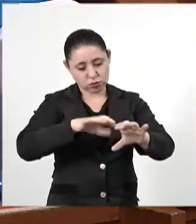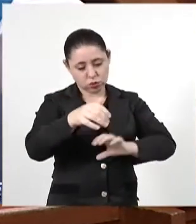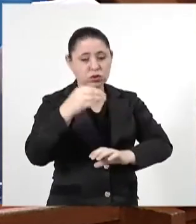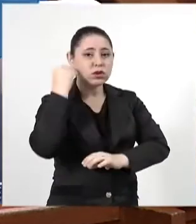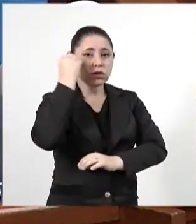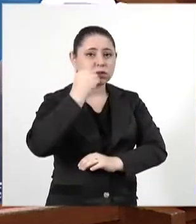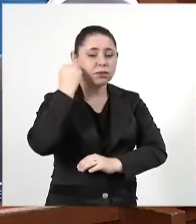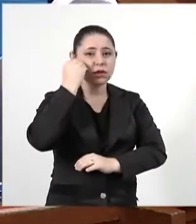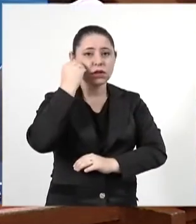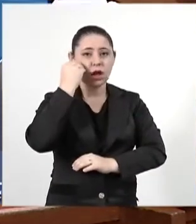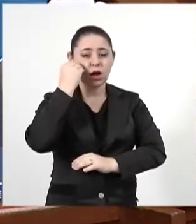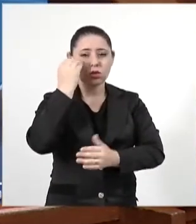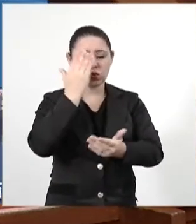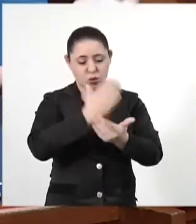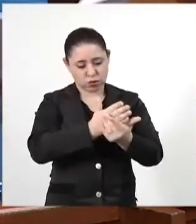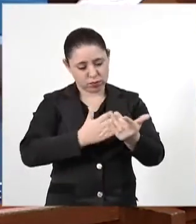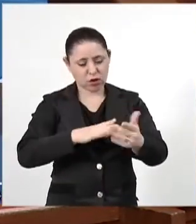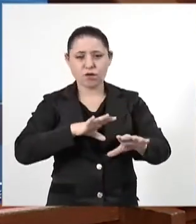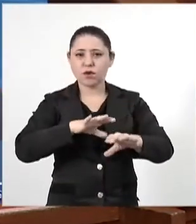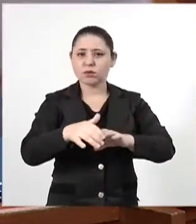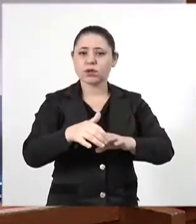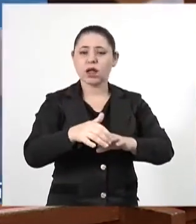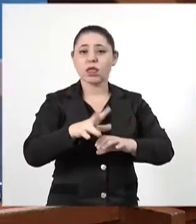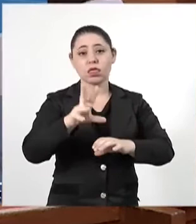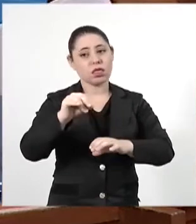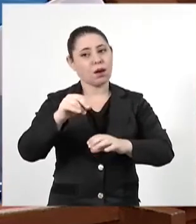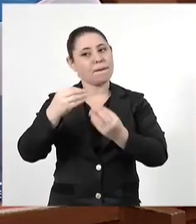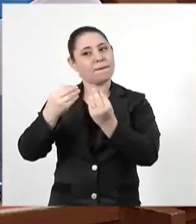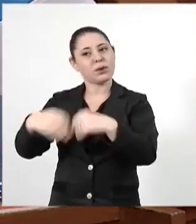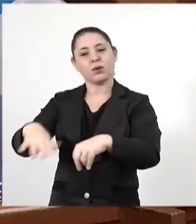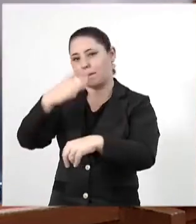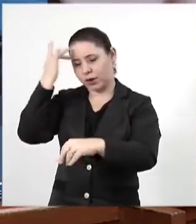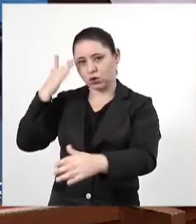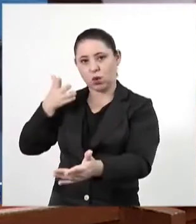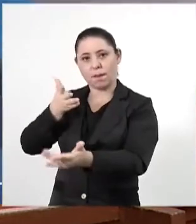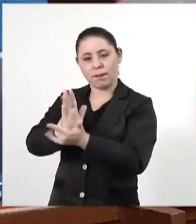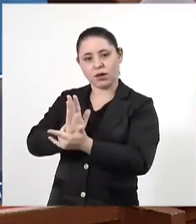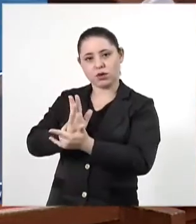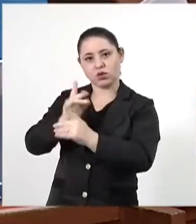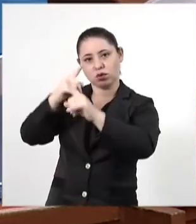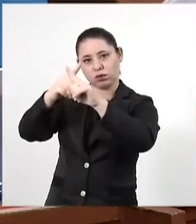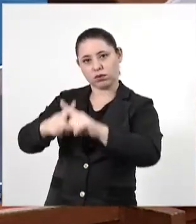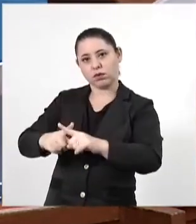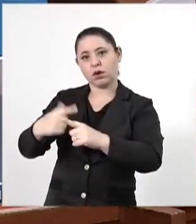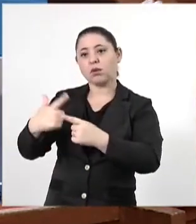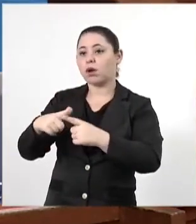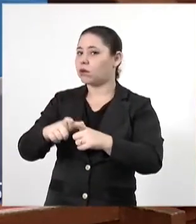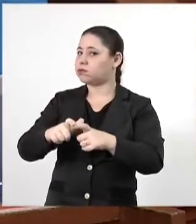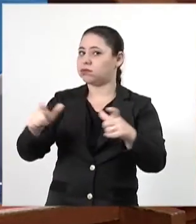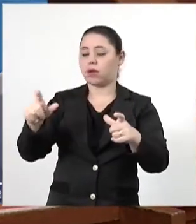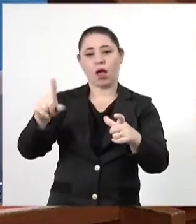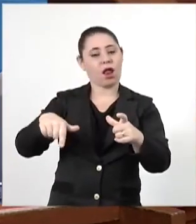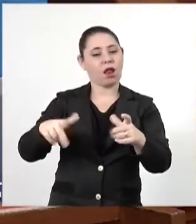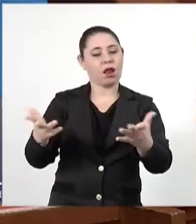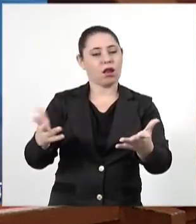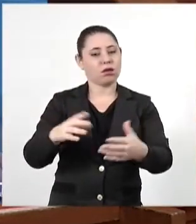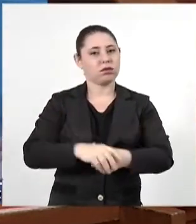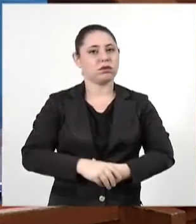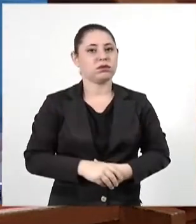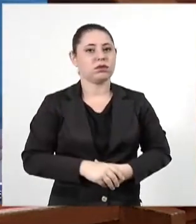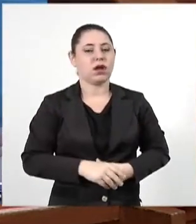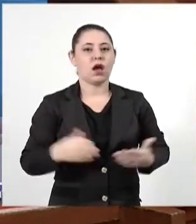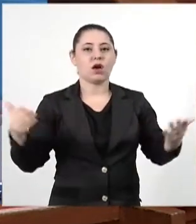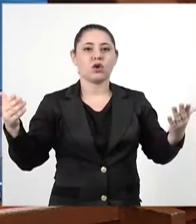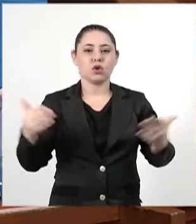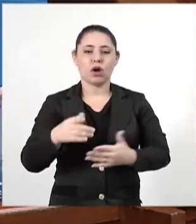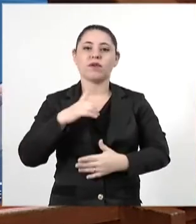experiência, sem prejuízo daquele que passou no processo seletivo simplificado, porque ele é amplo, ele é genérico, não é? E nesse caso